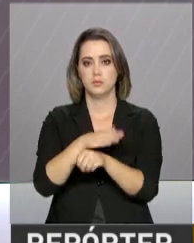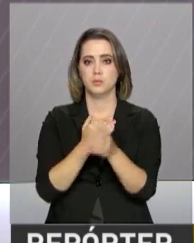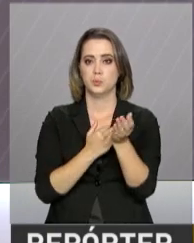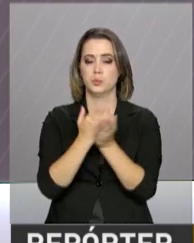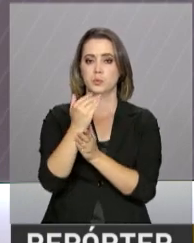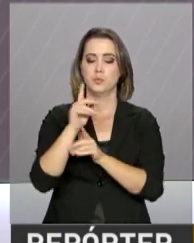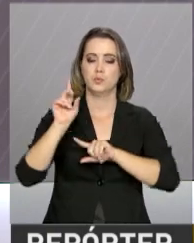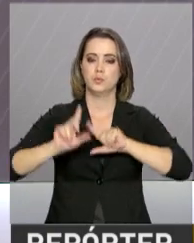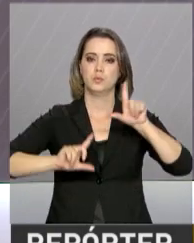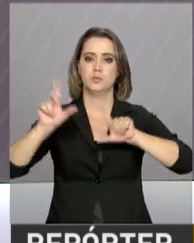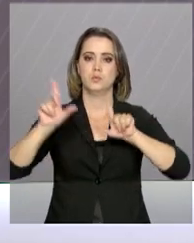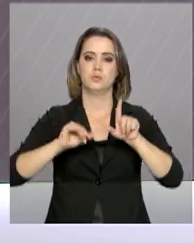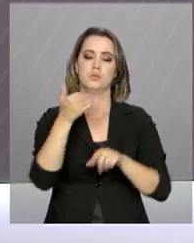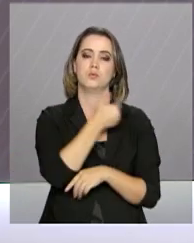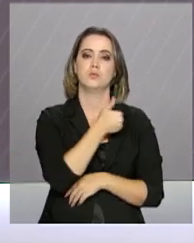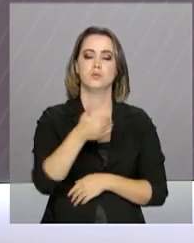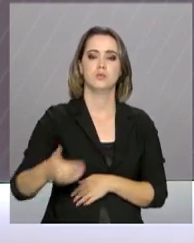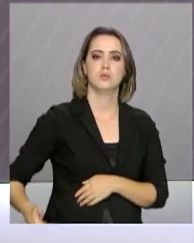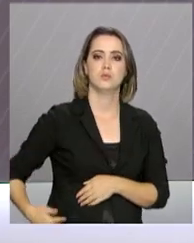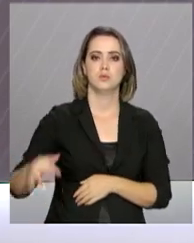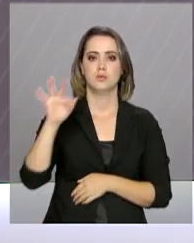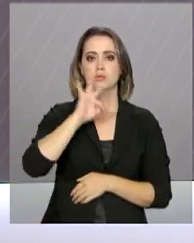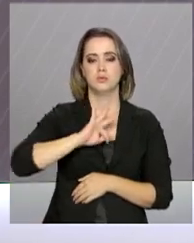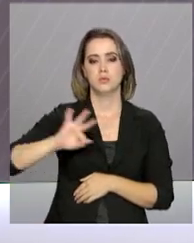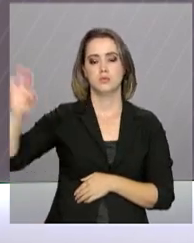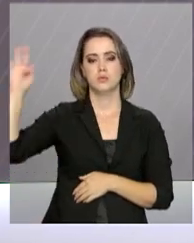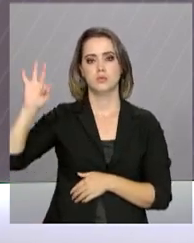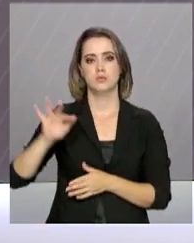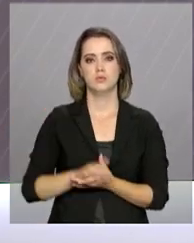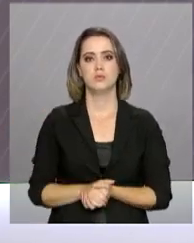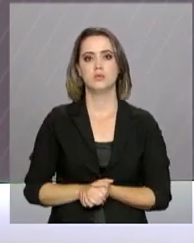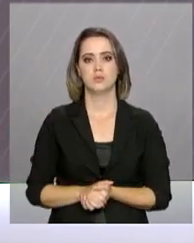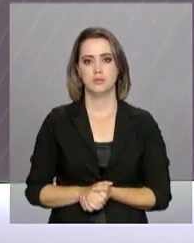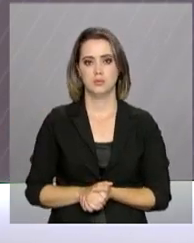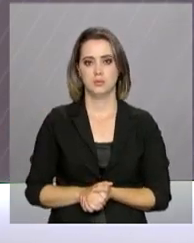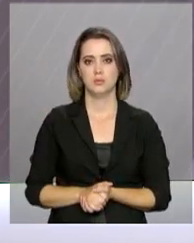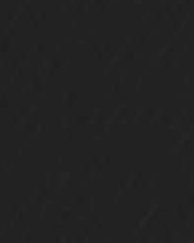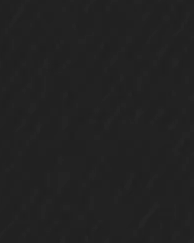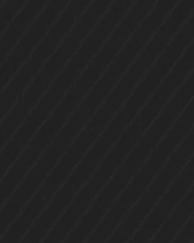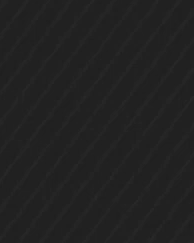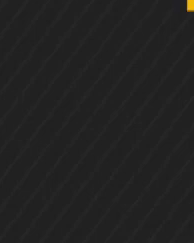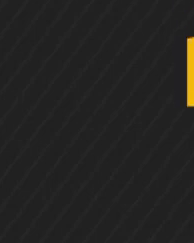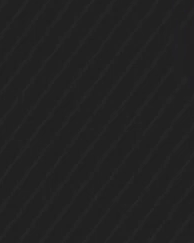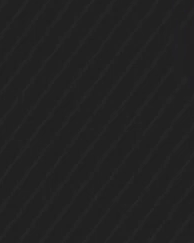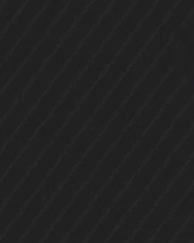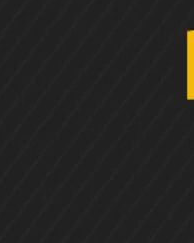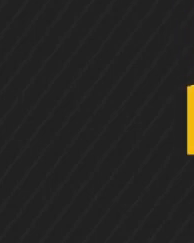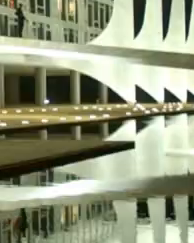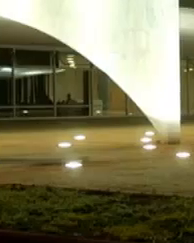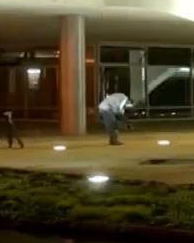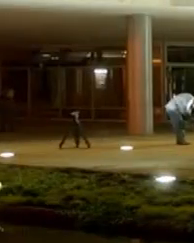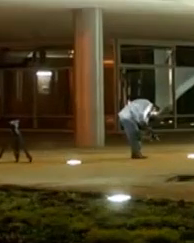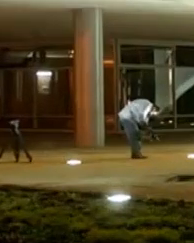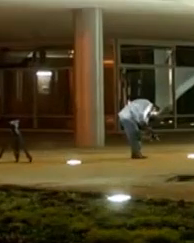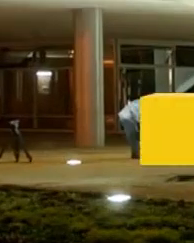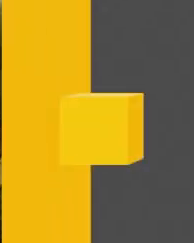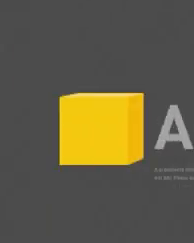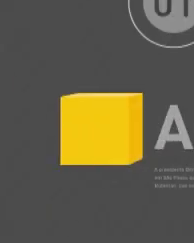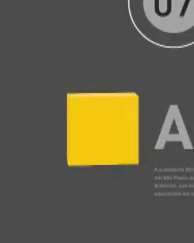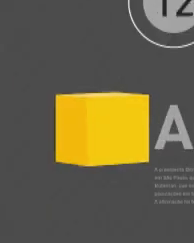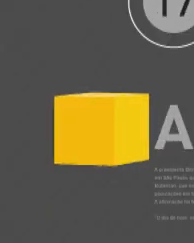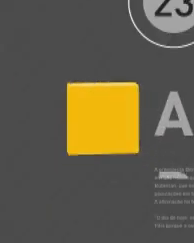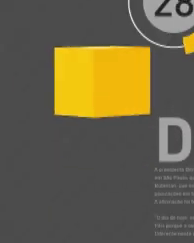para você e continue com a gente aqui na NBR, a TV do Governo Federal.